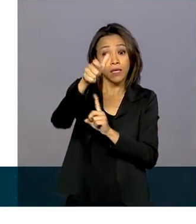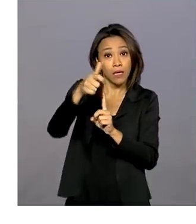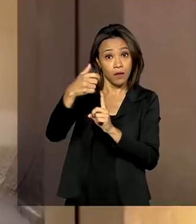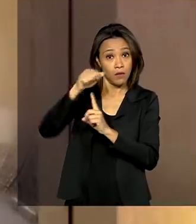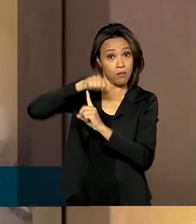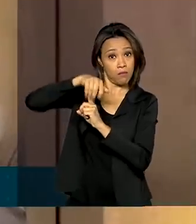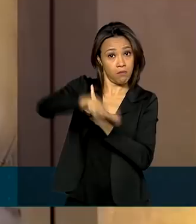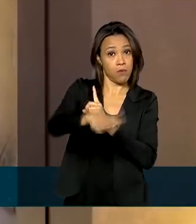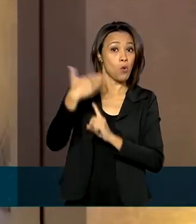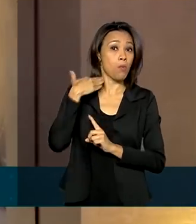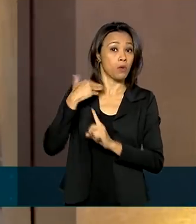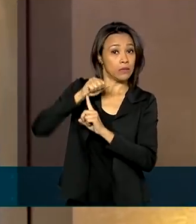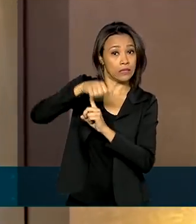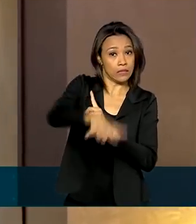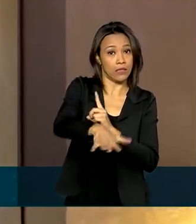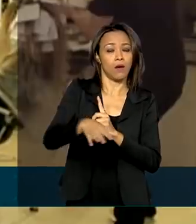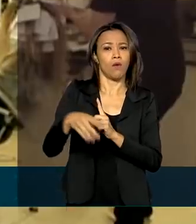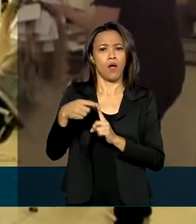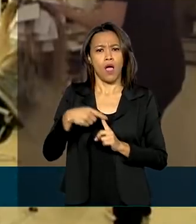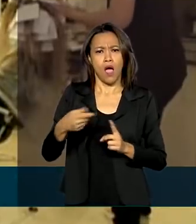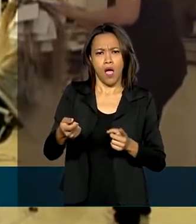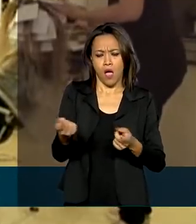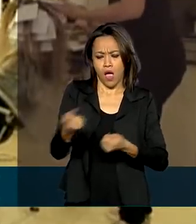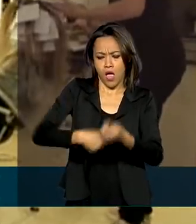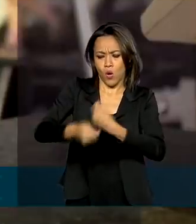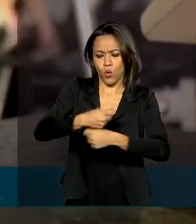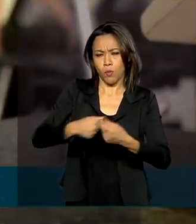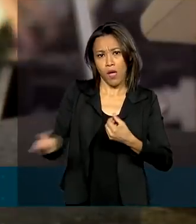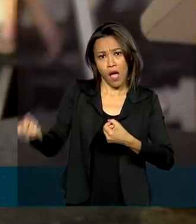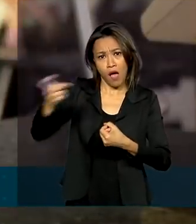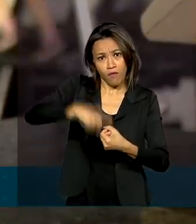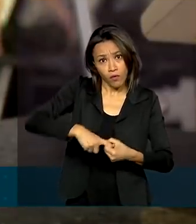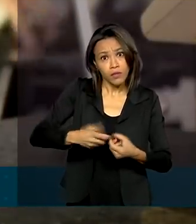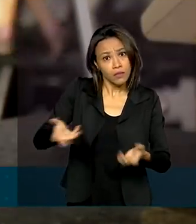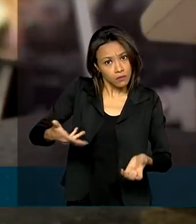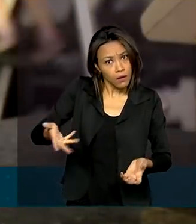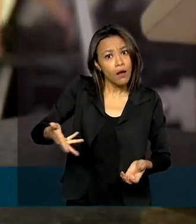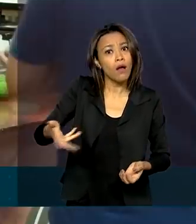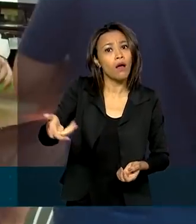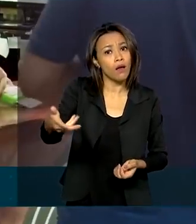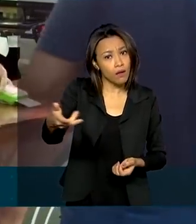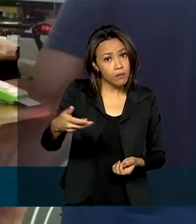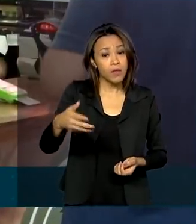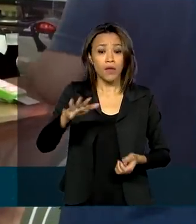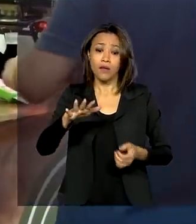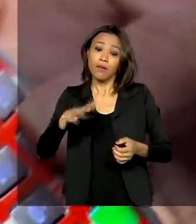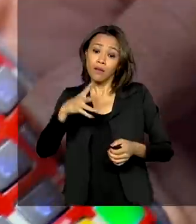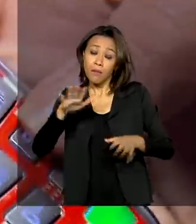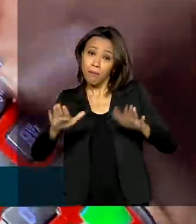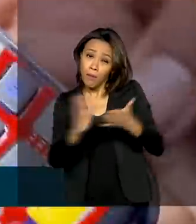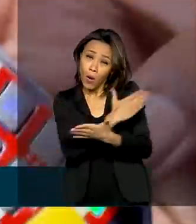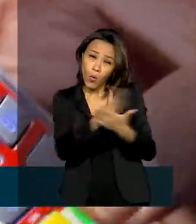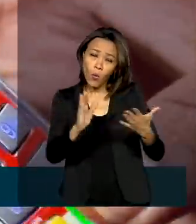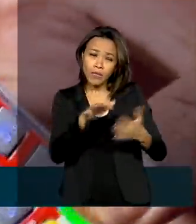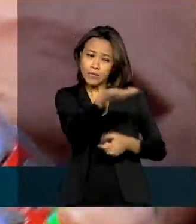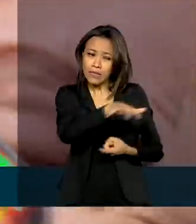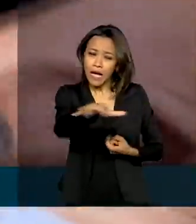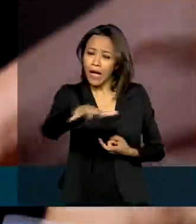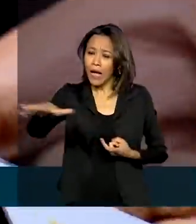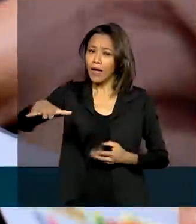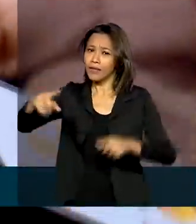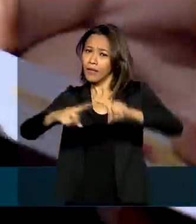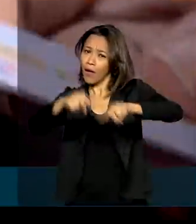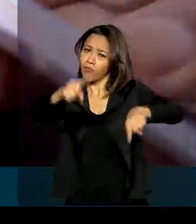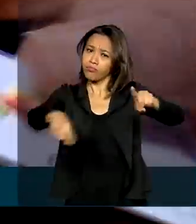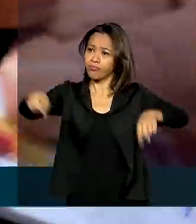retomada da economia está mais rápida do que o esperado, ainda que desigual para algumas atividades. De acordo